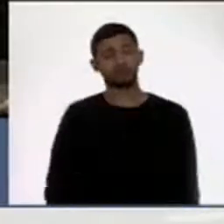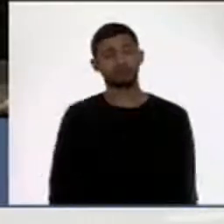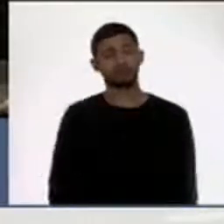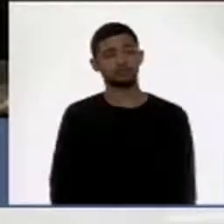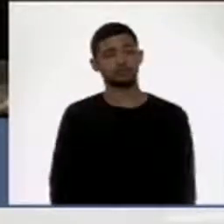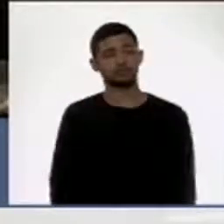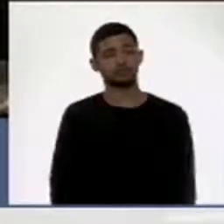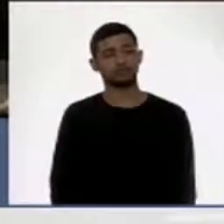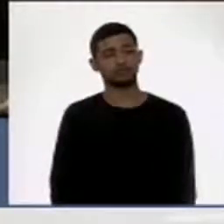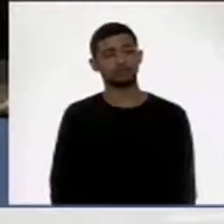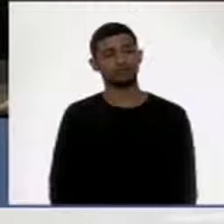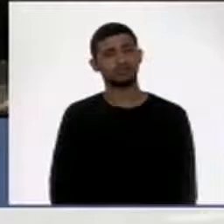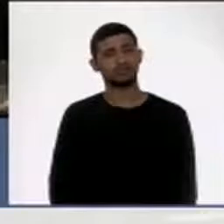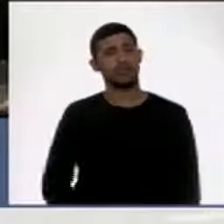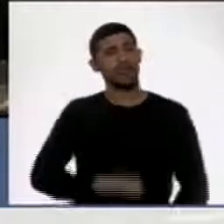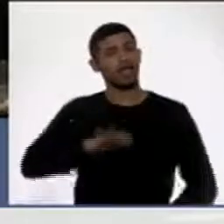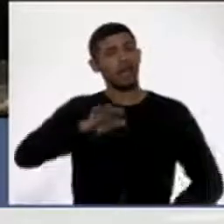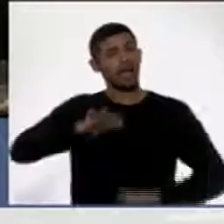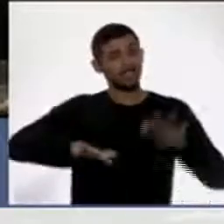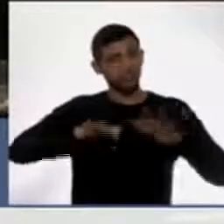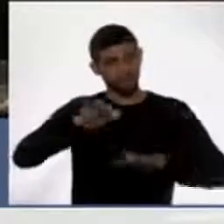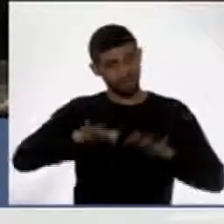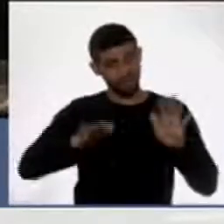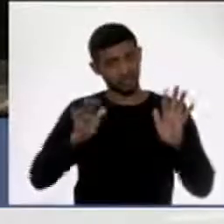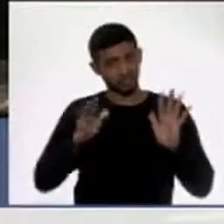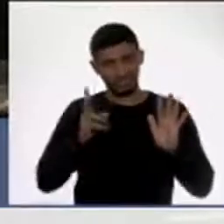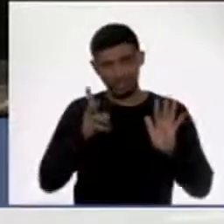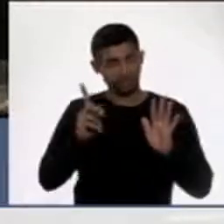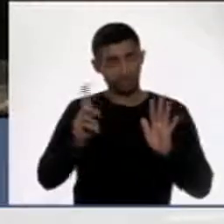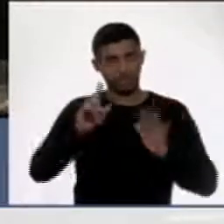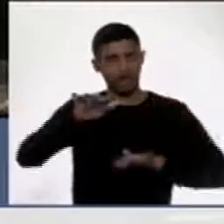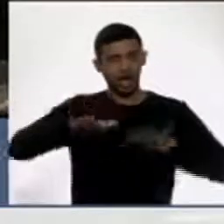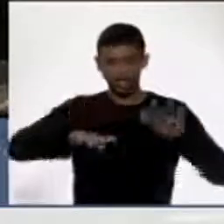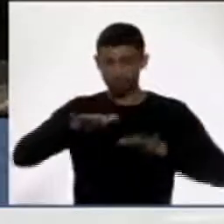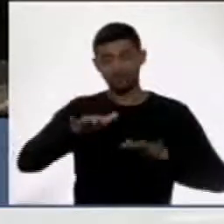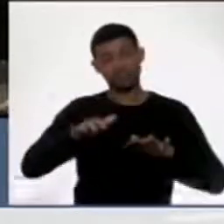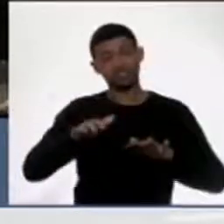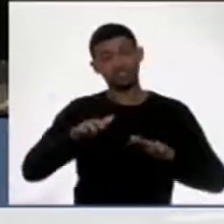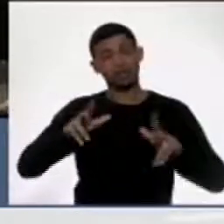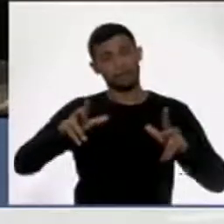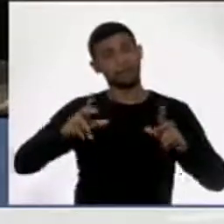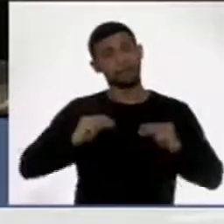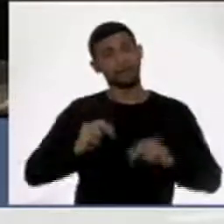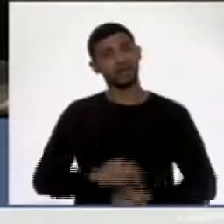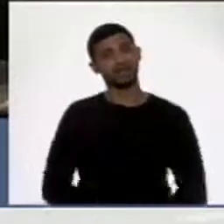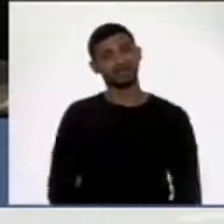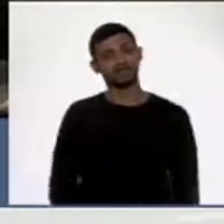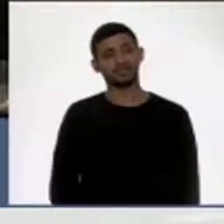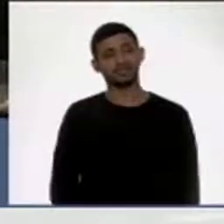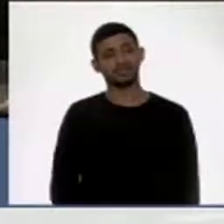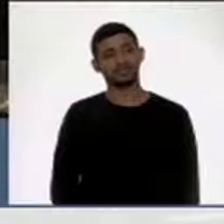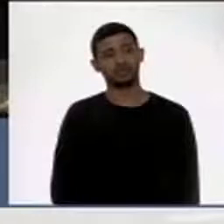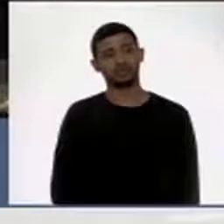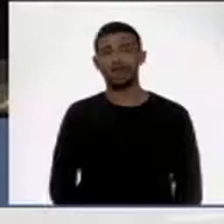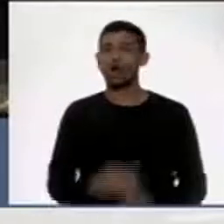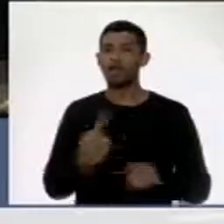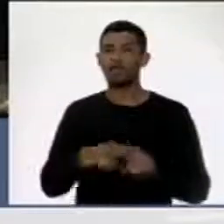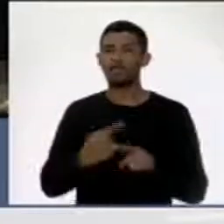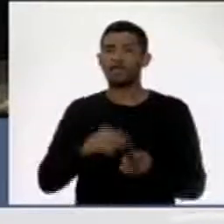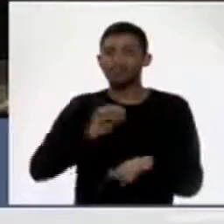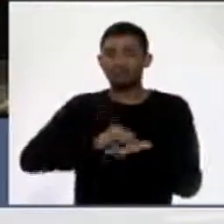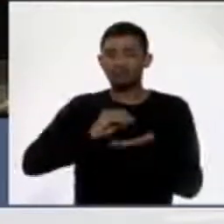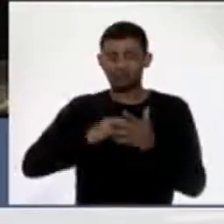na maioria das vezes, nem todas, ele mereceu, porque não teve um